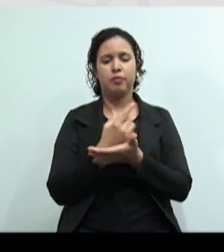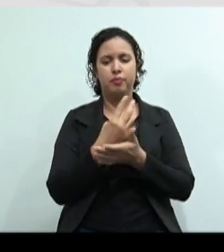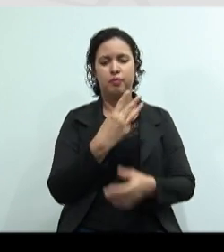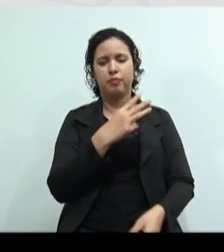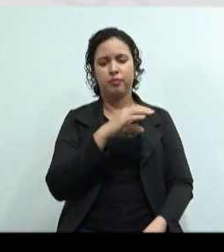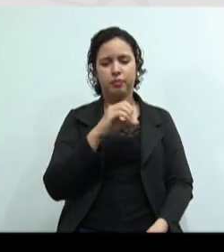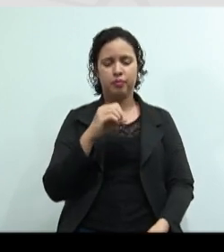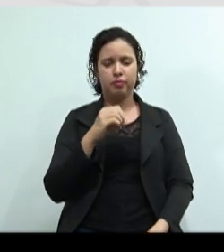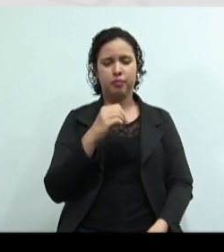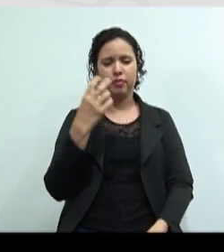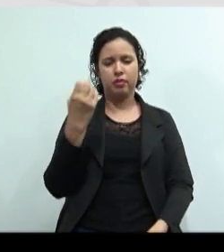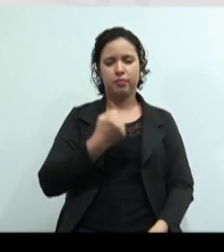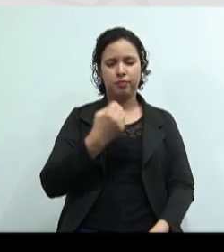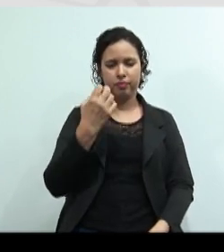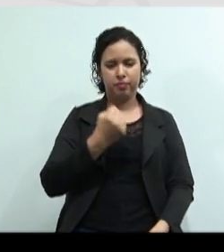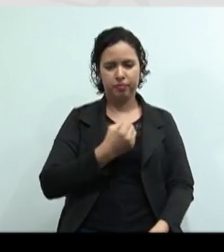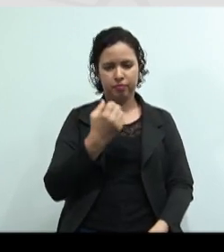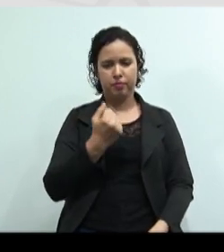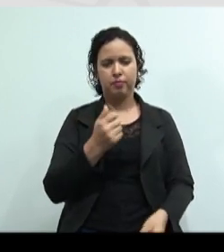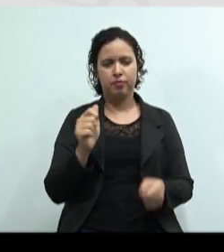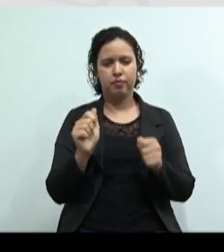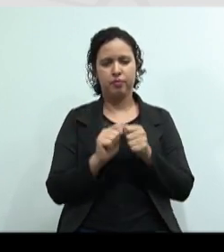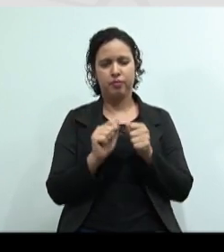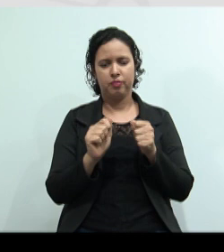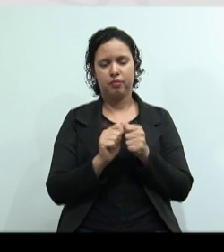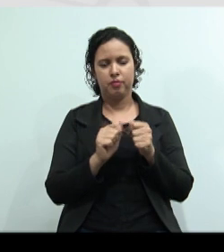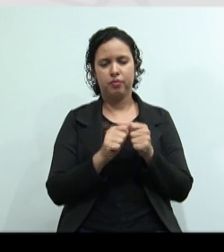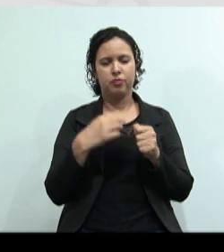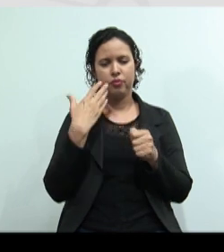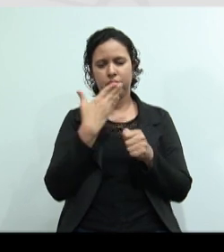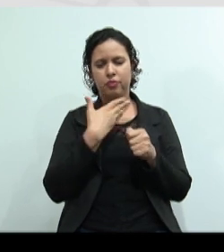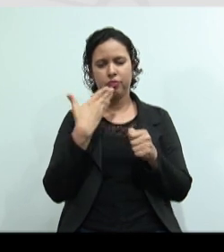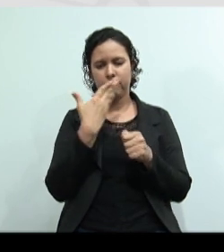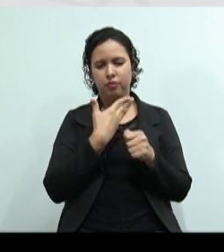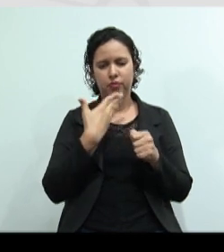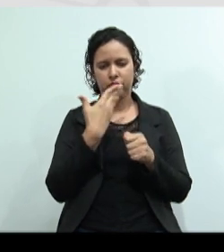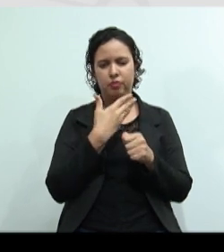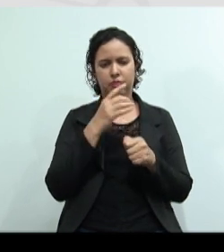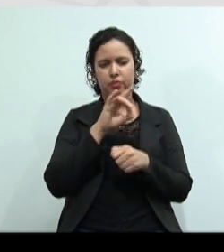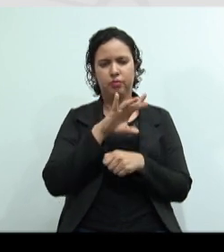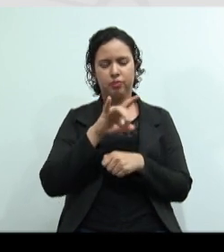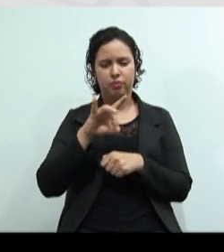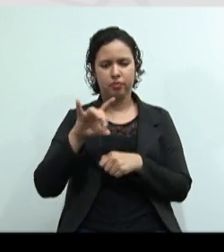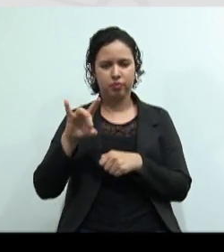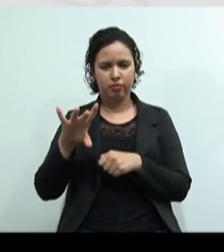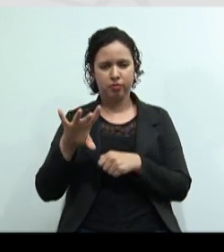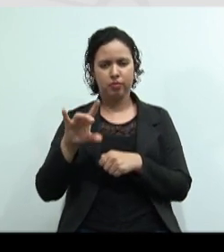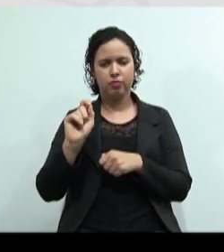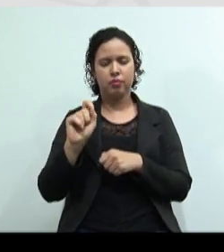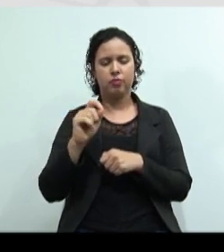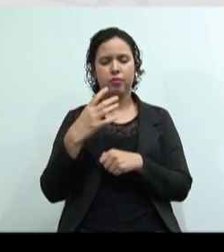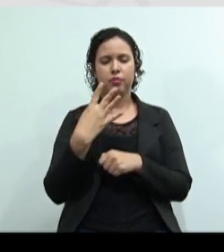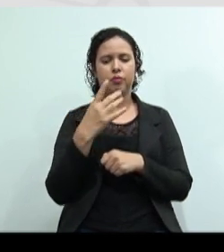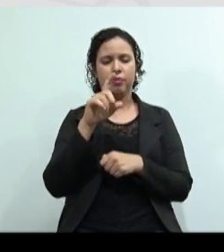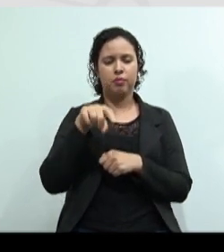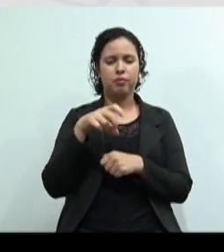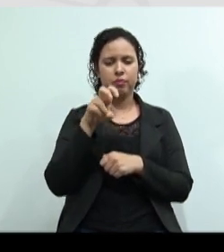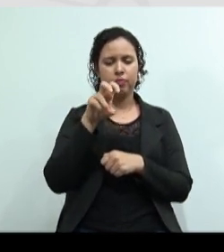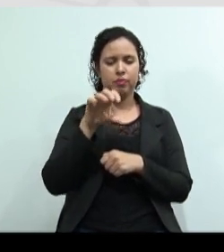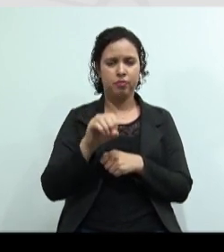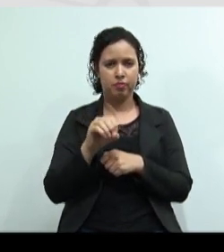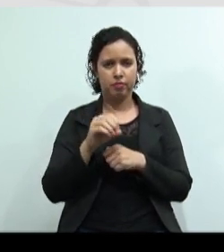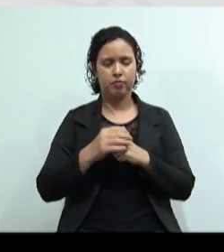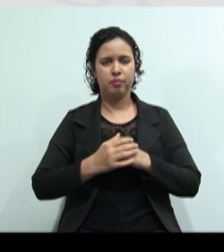receita para a produção do pudim gasta, para cada unidade produzida, 1 caixa